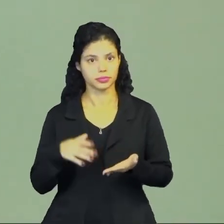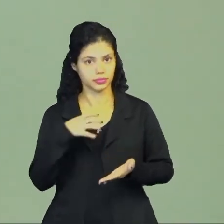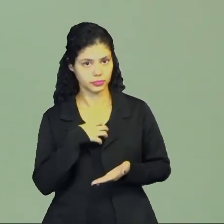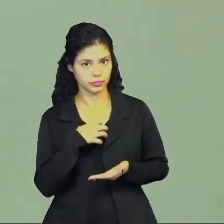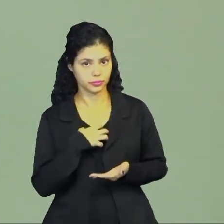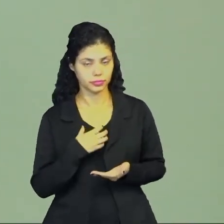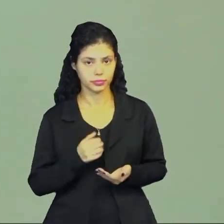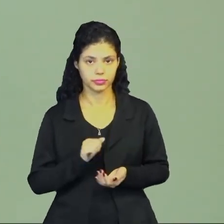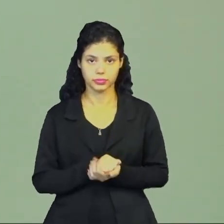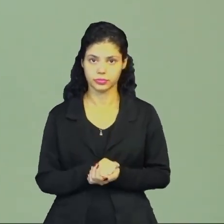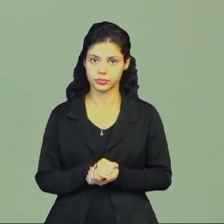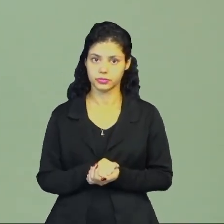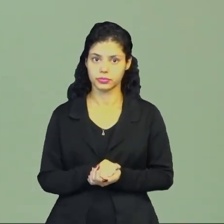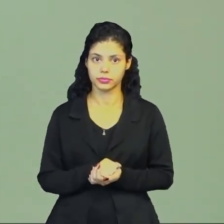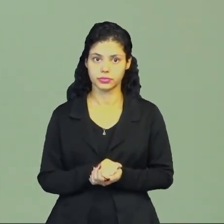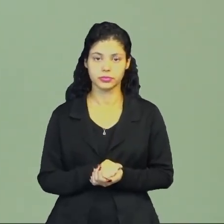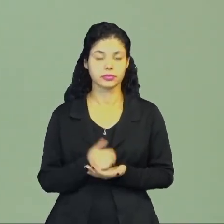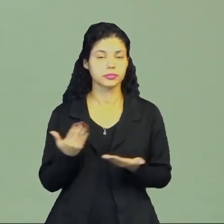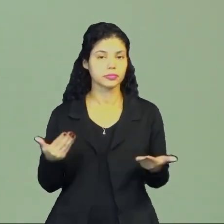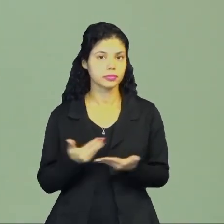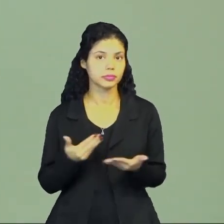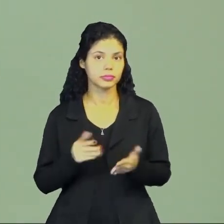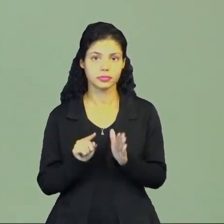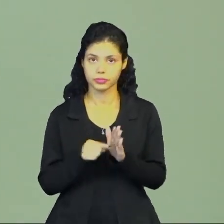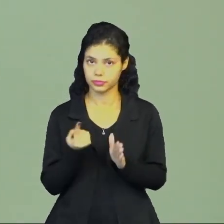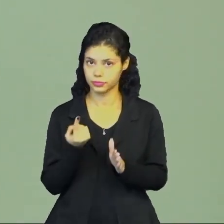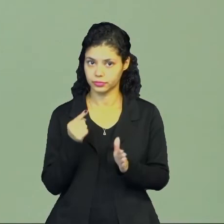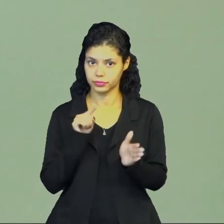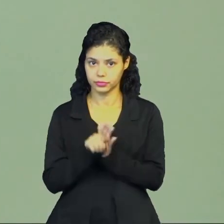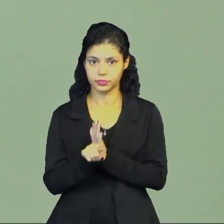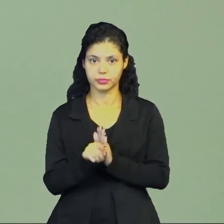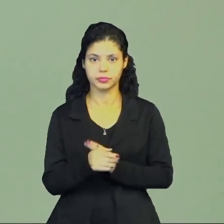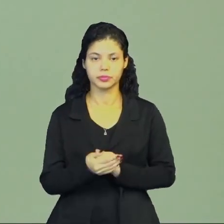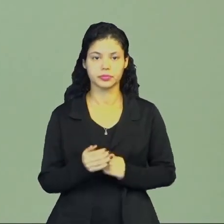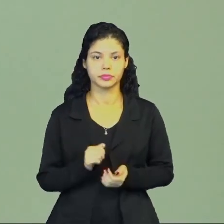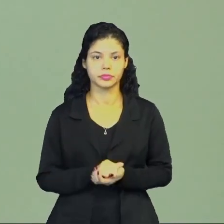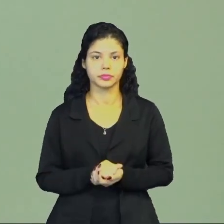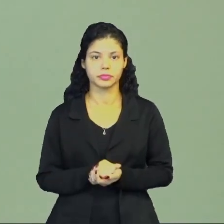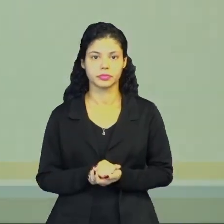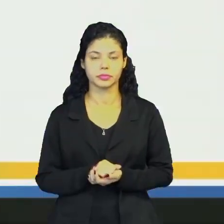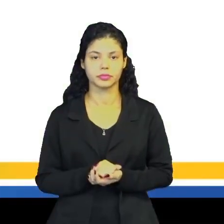de exercitar, né? O exercitando. Nós iremos para a primeira questão, ok?